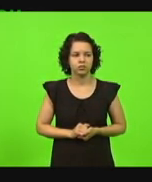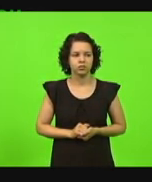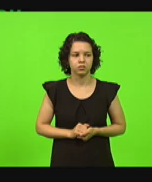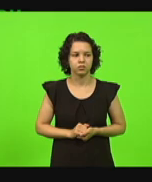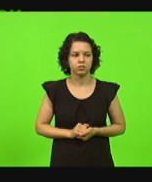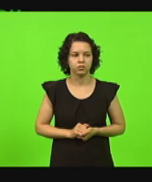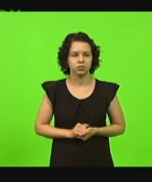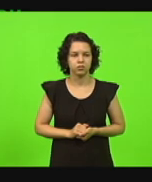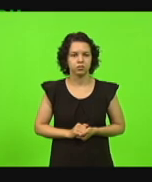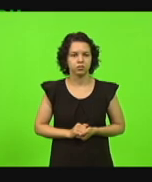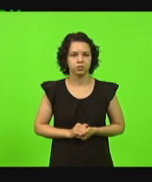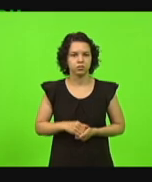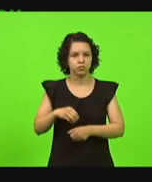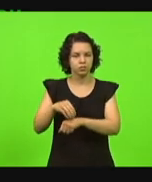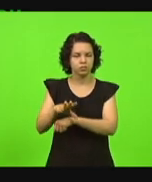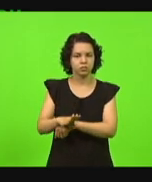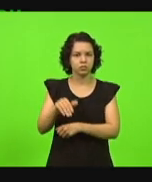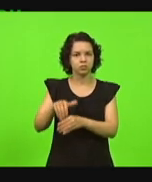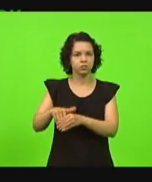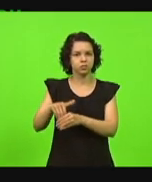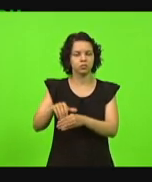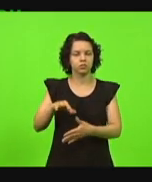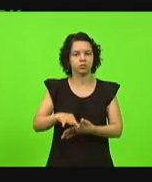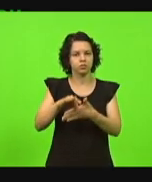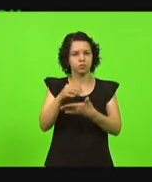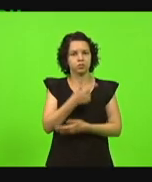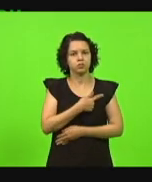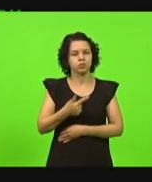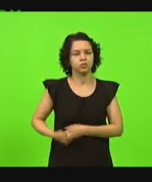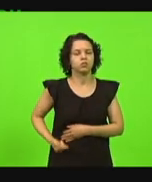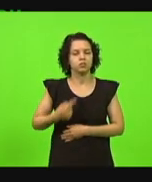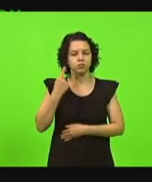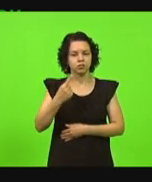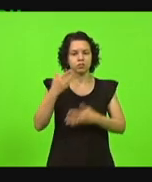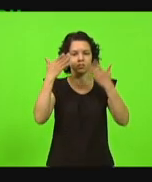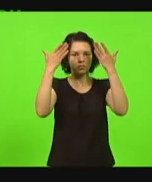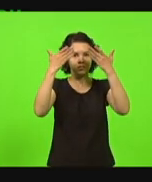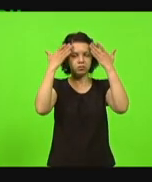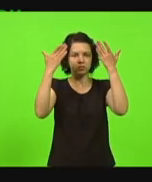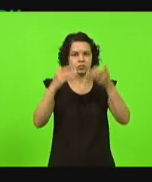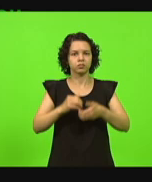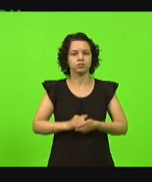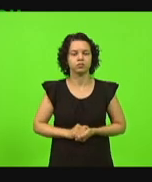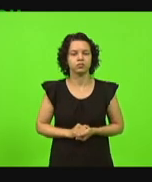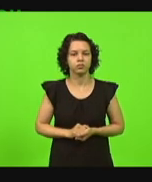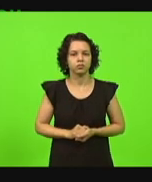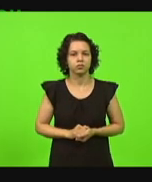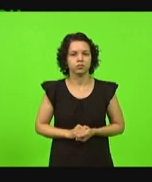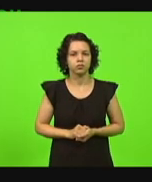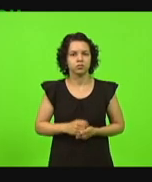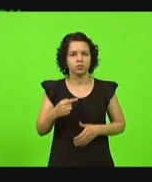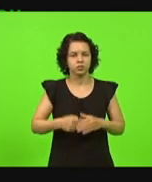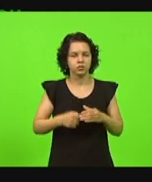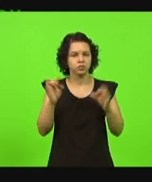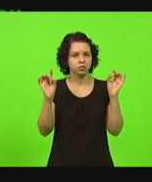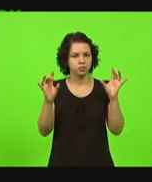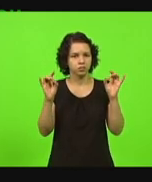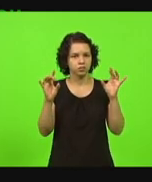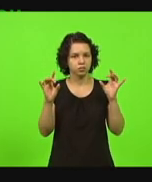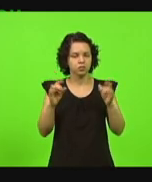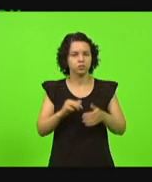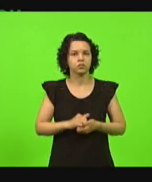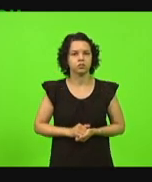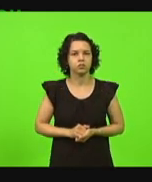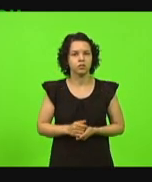Presidente. Encaminhamento de voto com a palavra, líder de governo, deputado José Milton Schaefer. A comissão especial que está negociando os salários já conversou